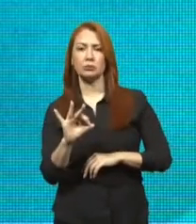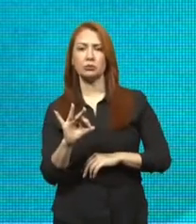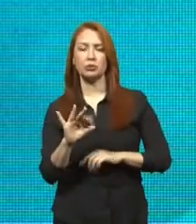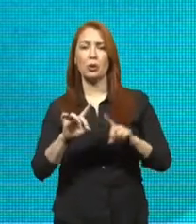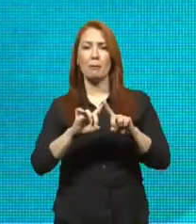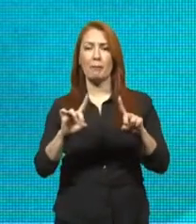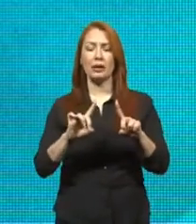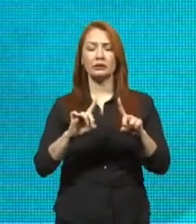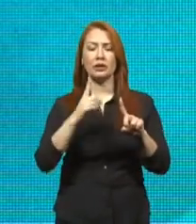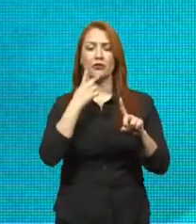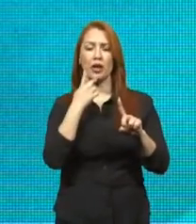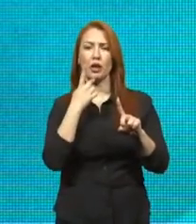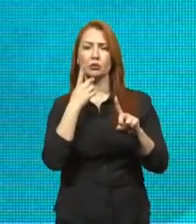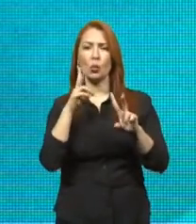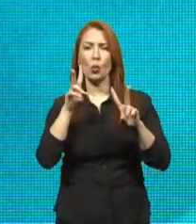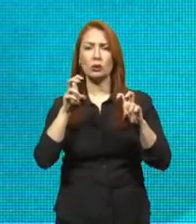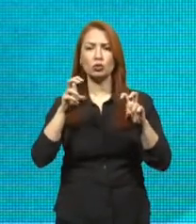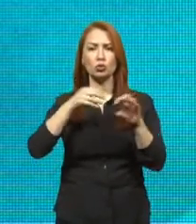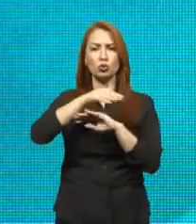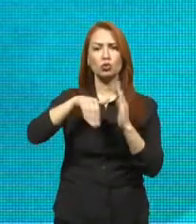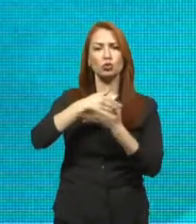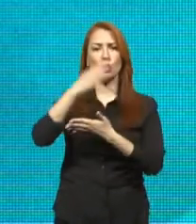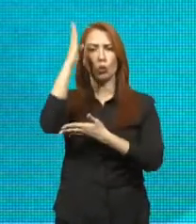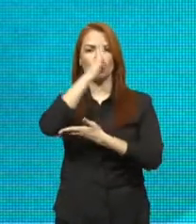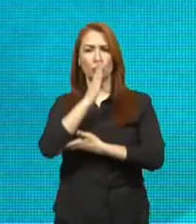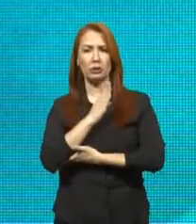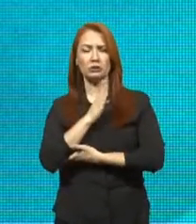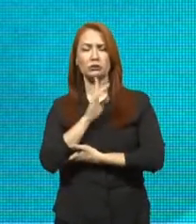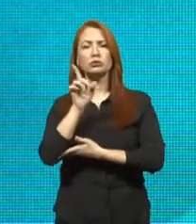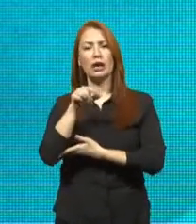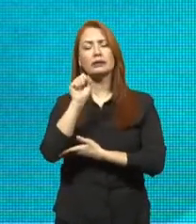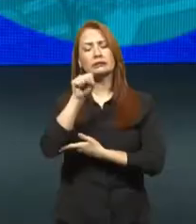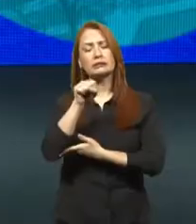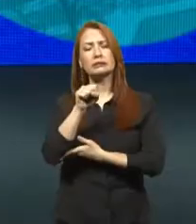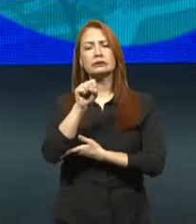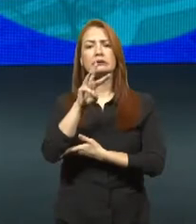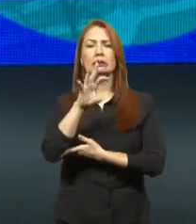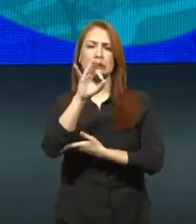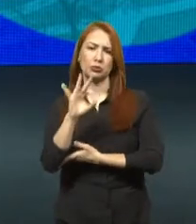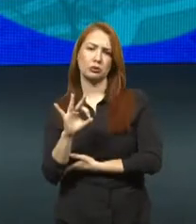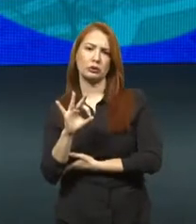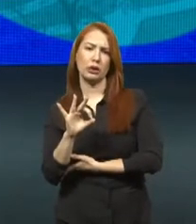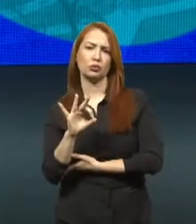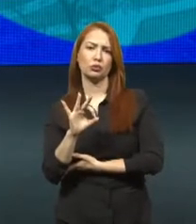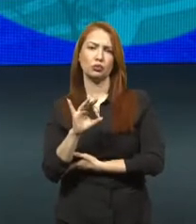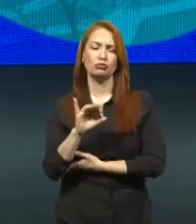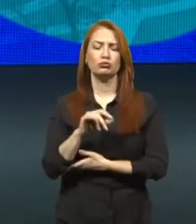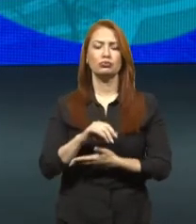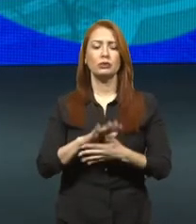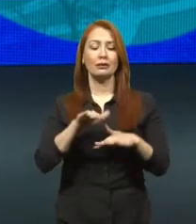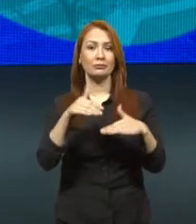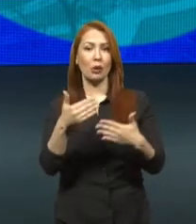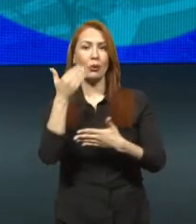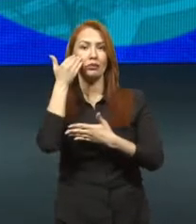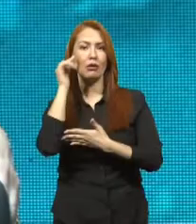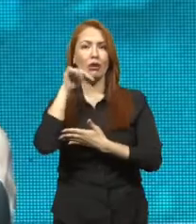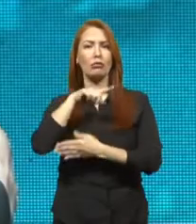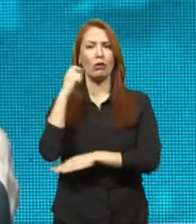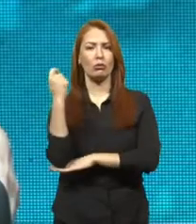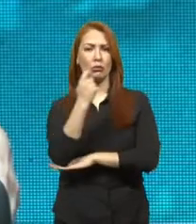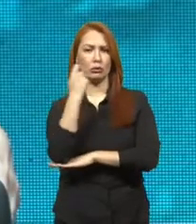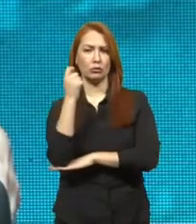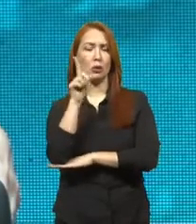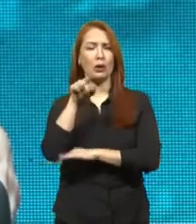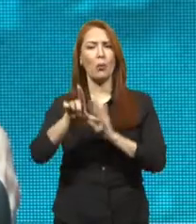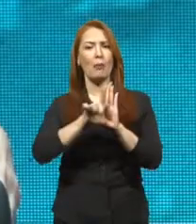nível Brasil, né, quando a gente faz a média Brasil, é 3%. É muito pouco. Então, a gente entende que aqui no Rio Grande do Sul, que é uma lei